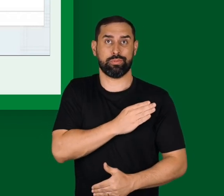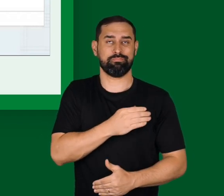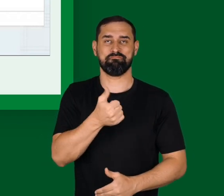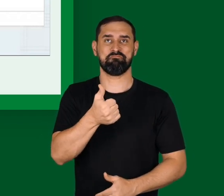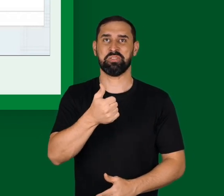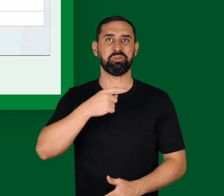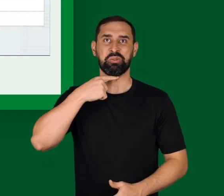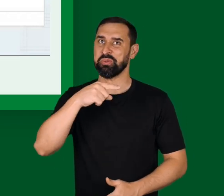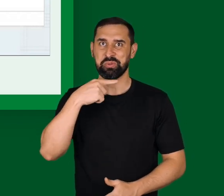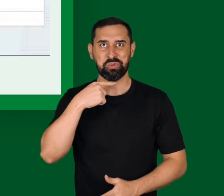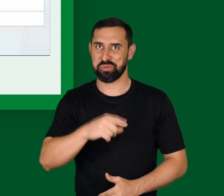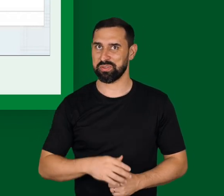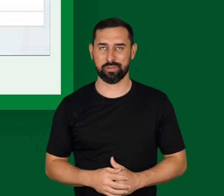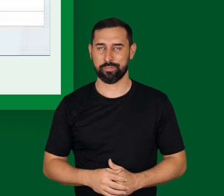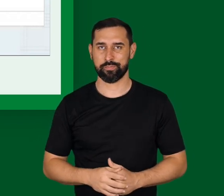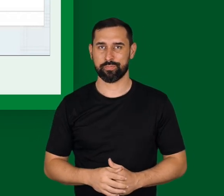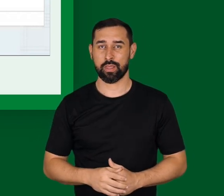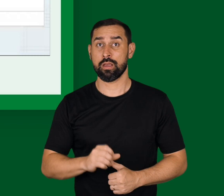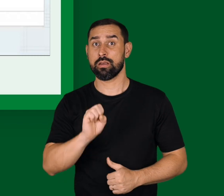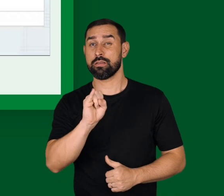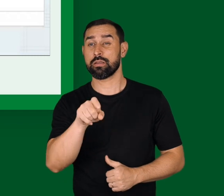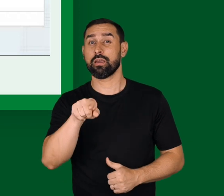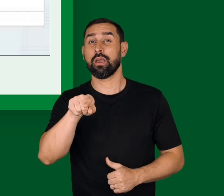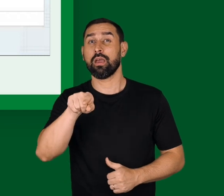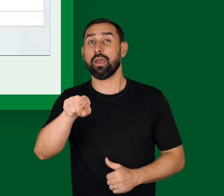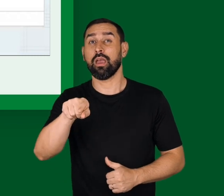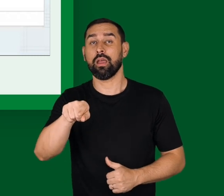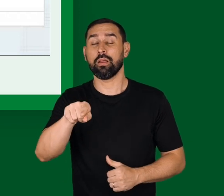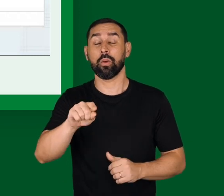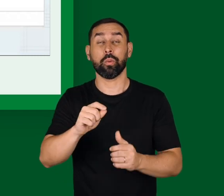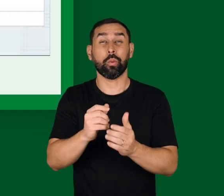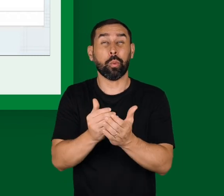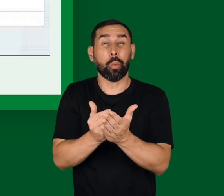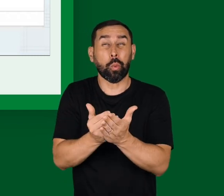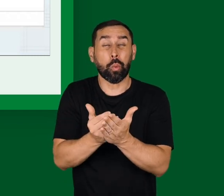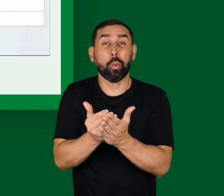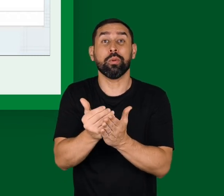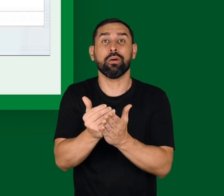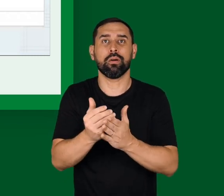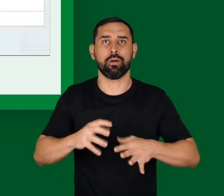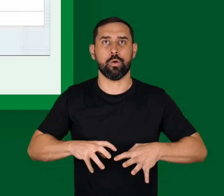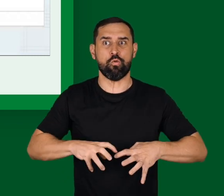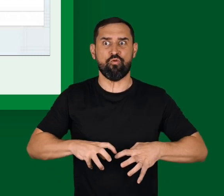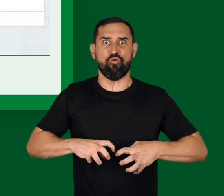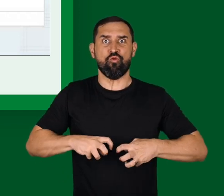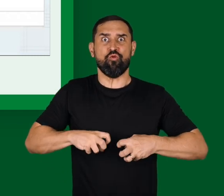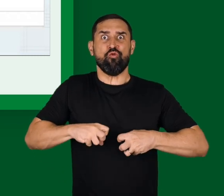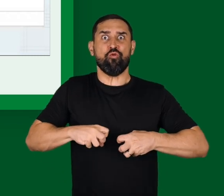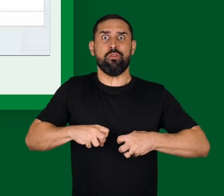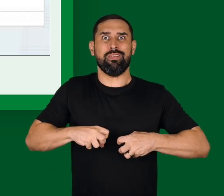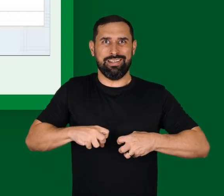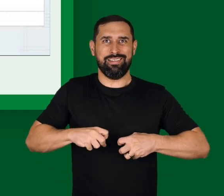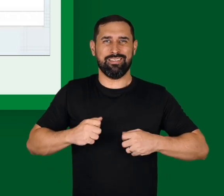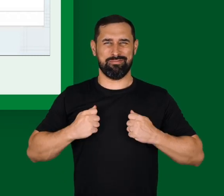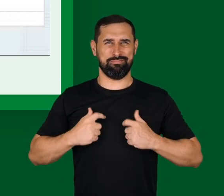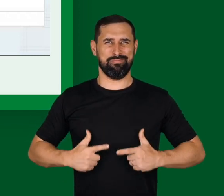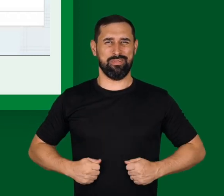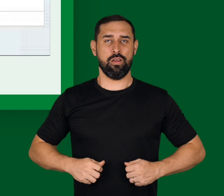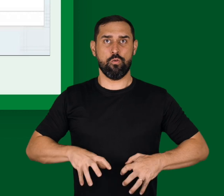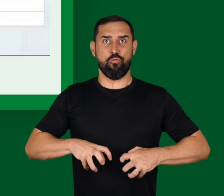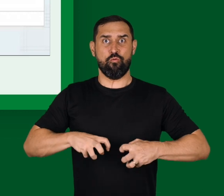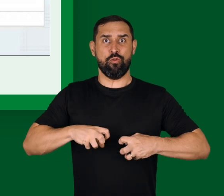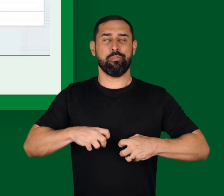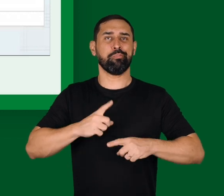parte cardíaca. Se é uma criança que está fazendo falência respiratória por broncoespasmo severo, porque ele